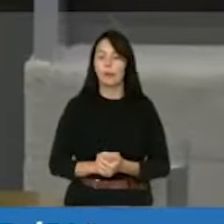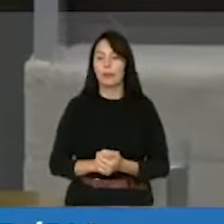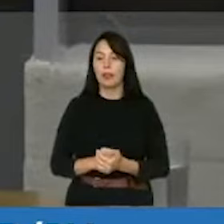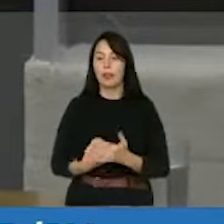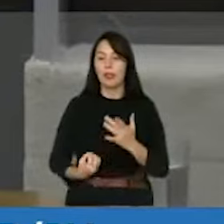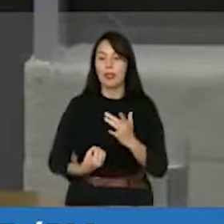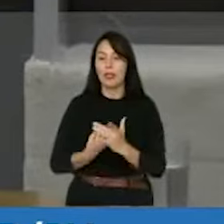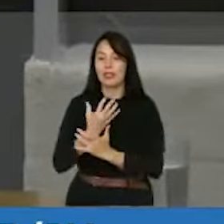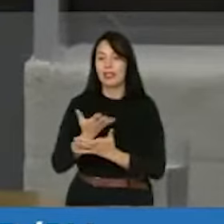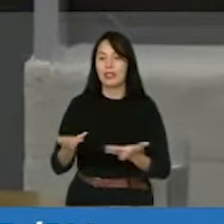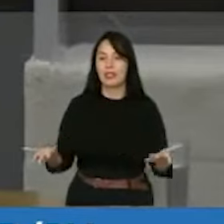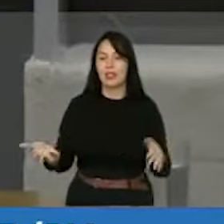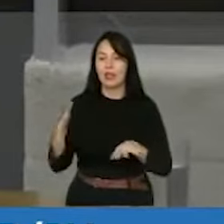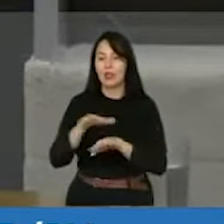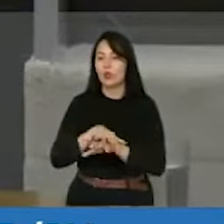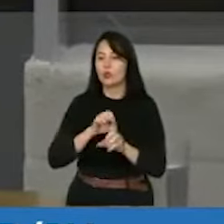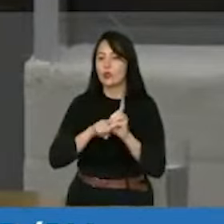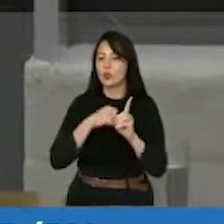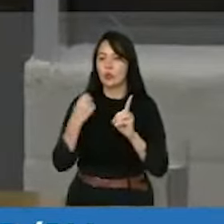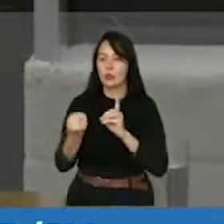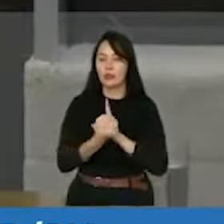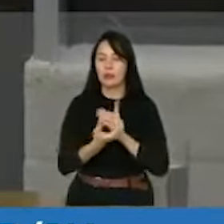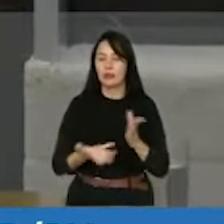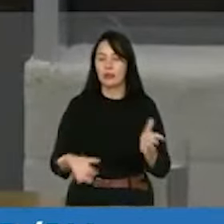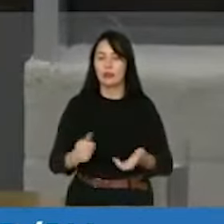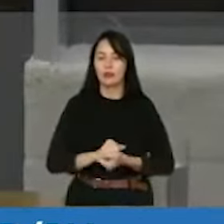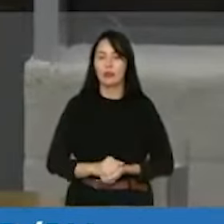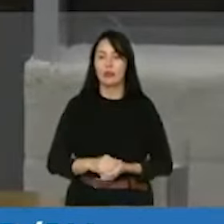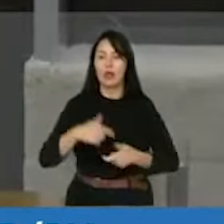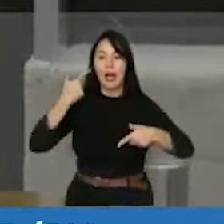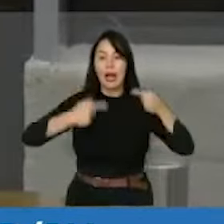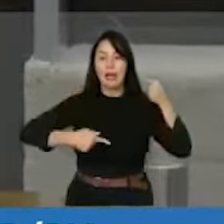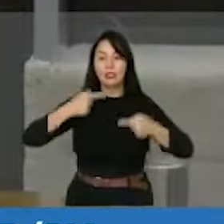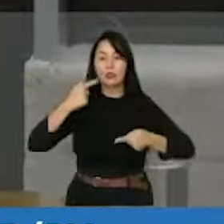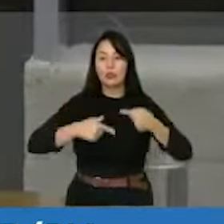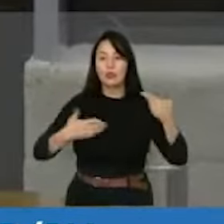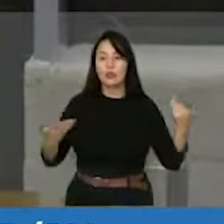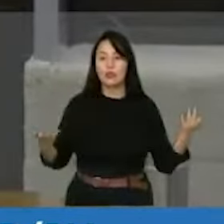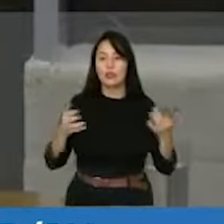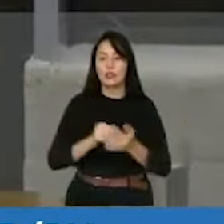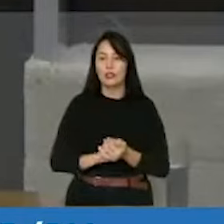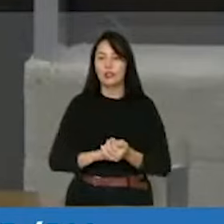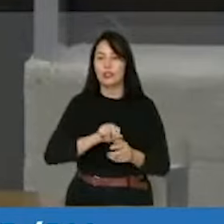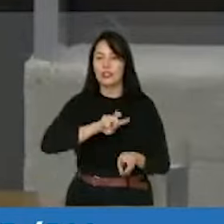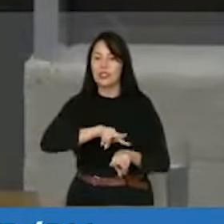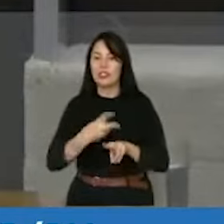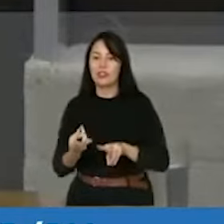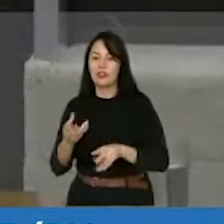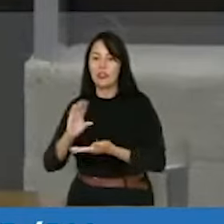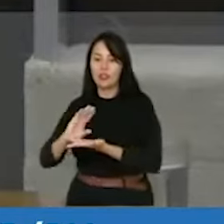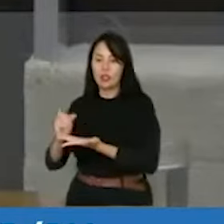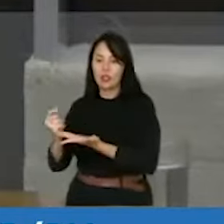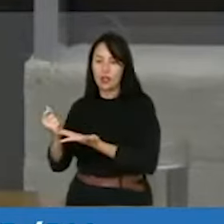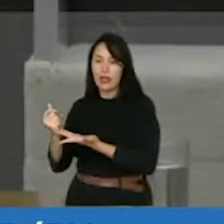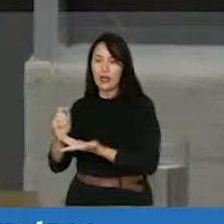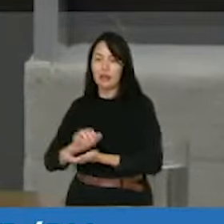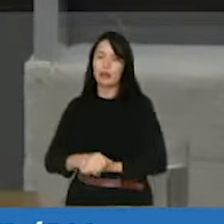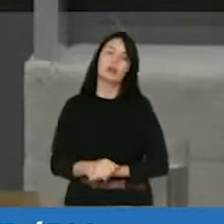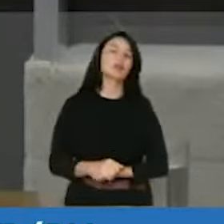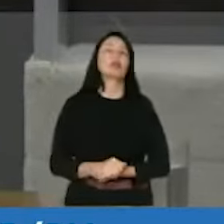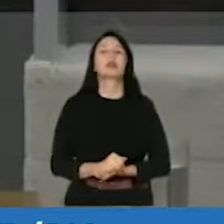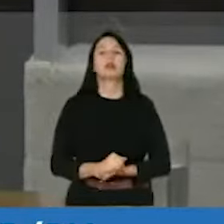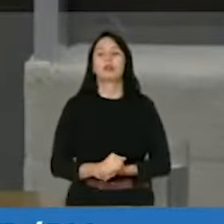produzir inclusão social. As políticas de transferência de renda, que estão